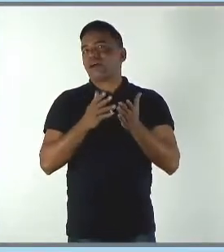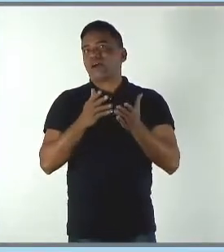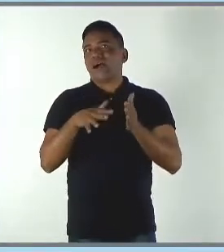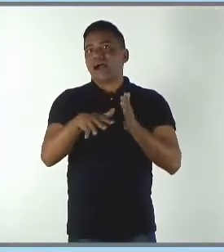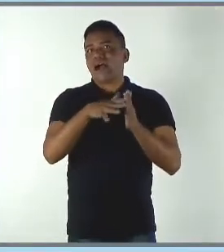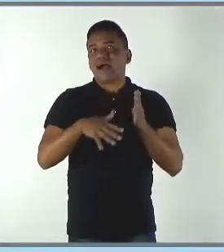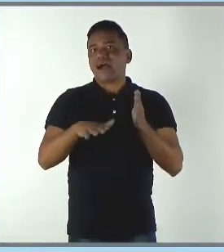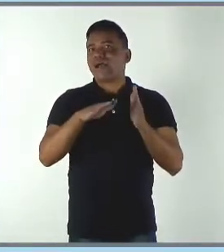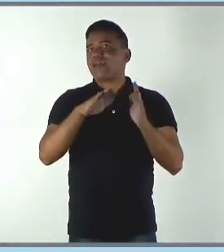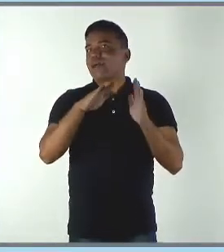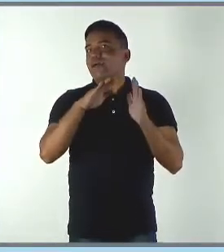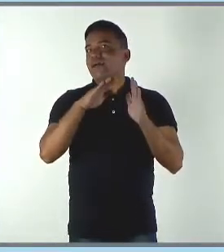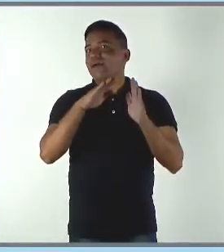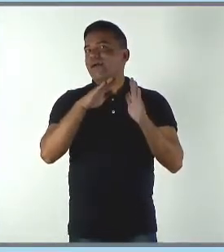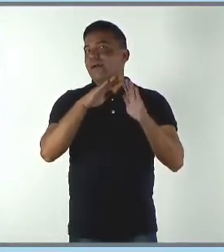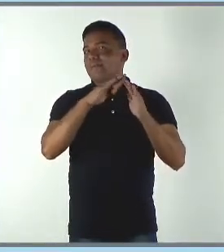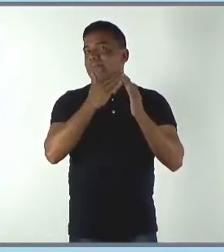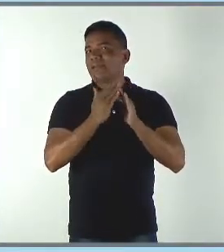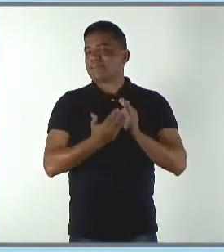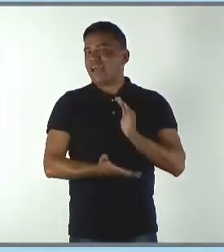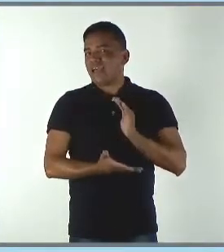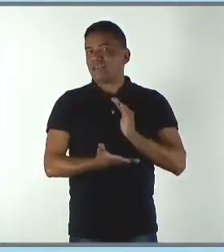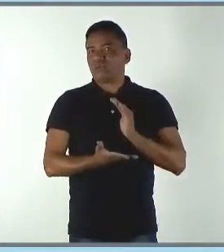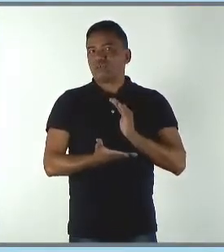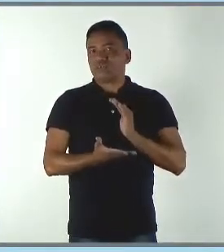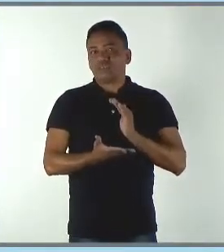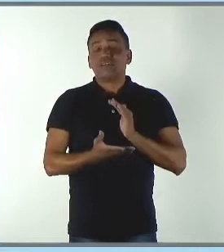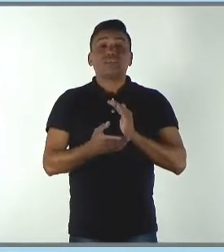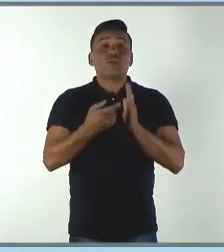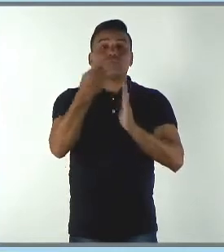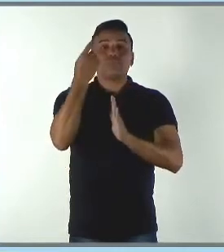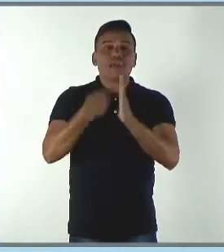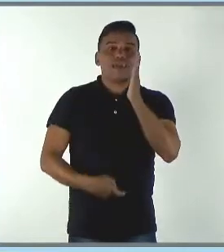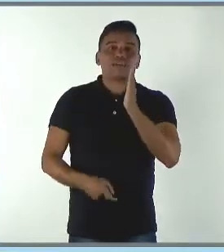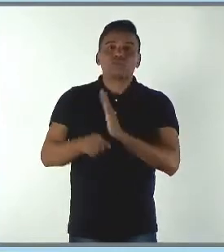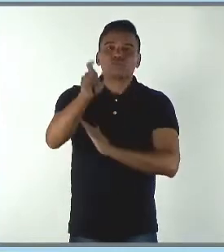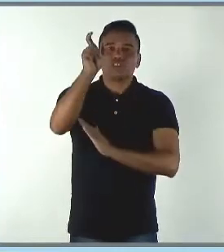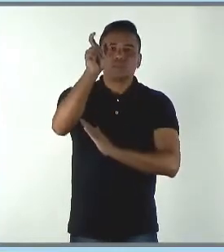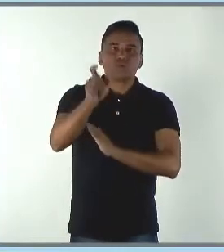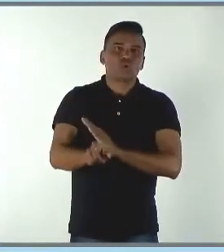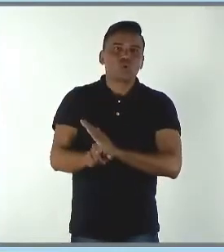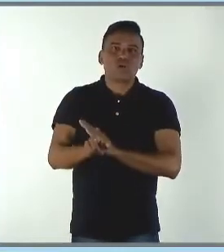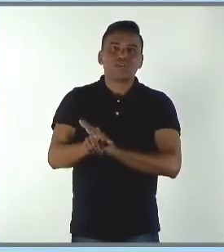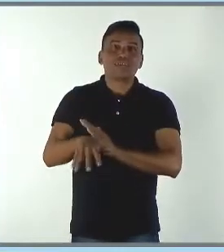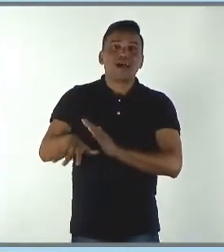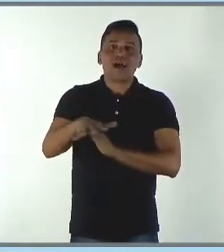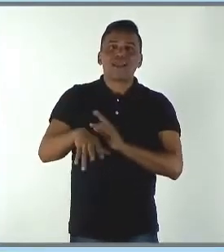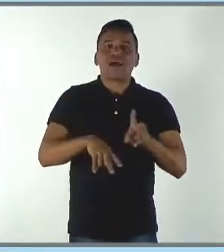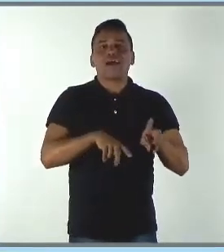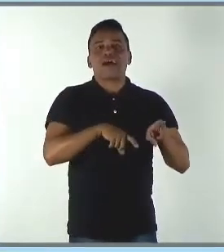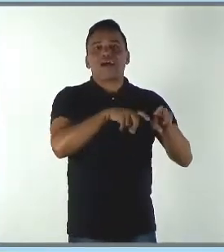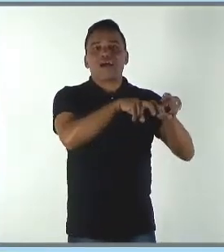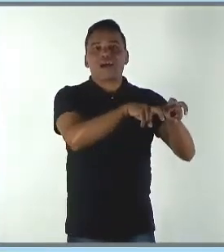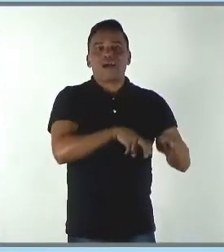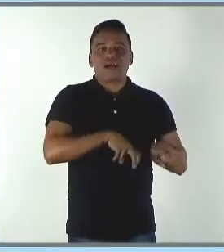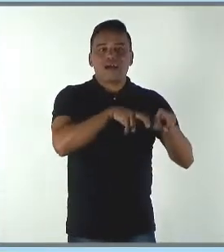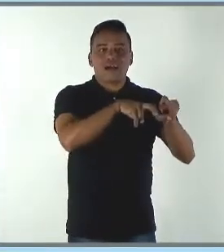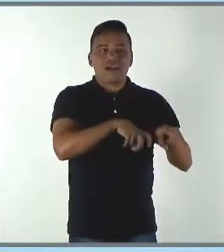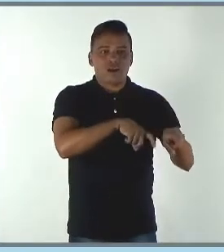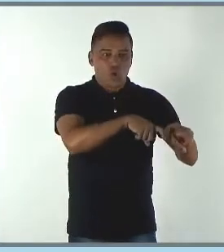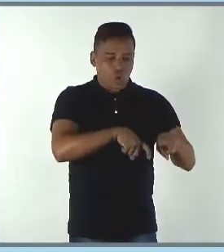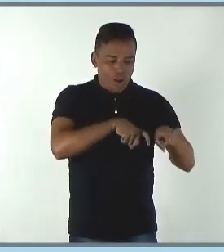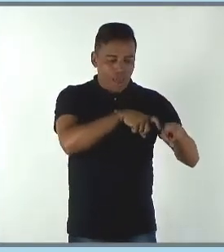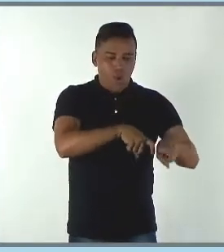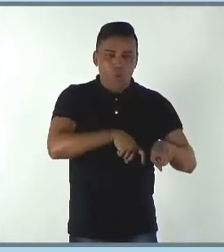Masa me mostrou uma série de originais à época que eram textos de pessoas da área rural. Nós não estávamos ainda tendo na